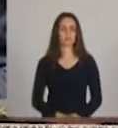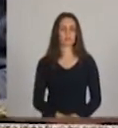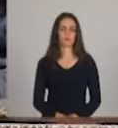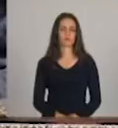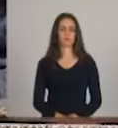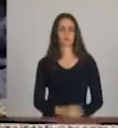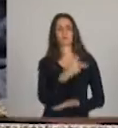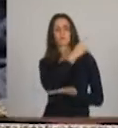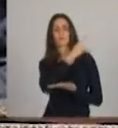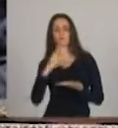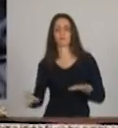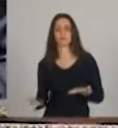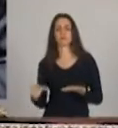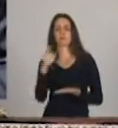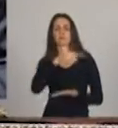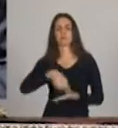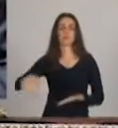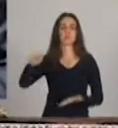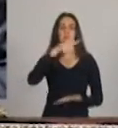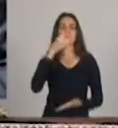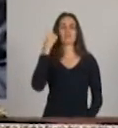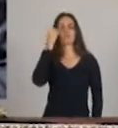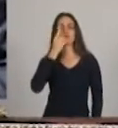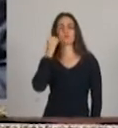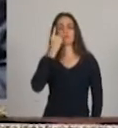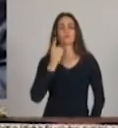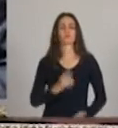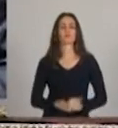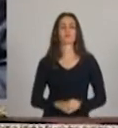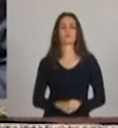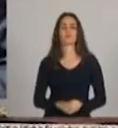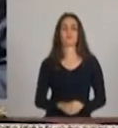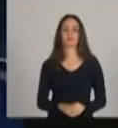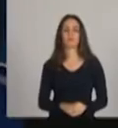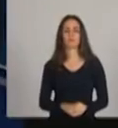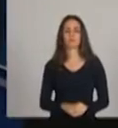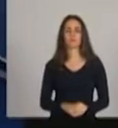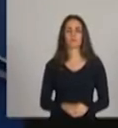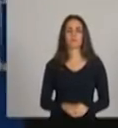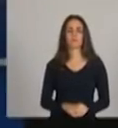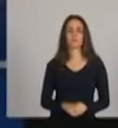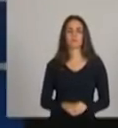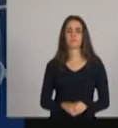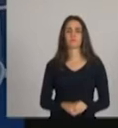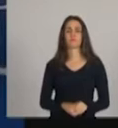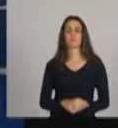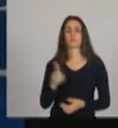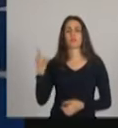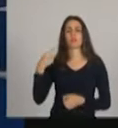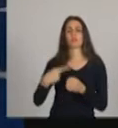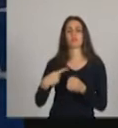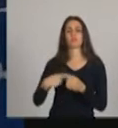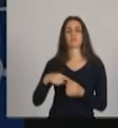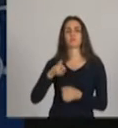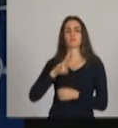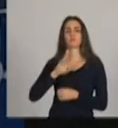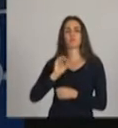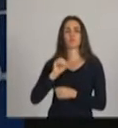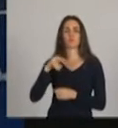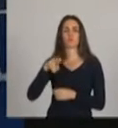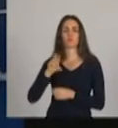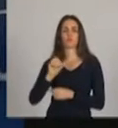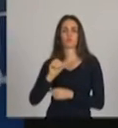Senhor presidente, senhores e senhoras deputados, o município de Rio Novo do Sul